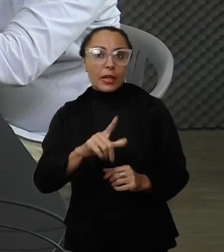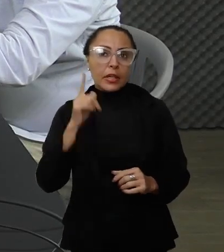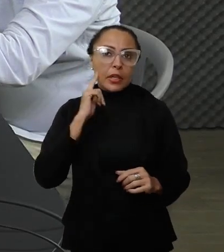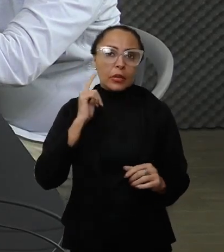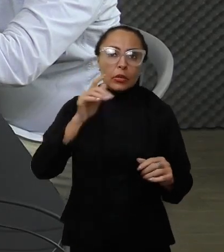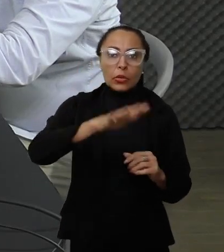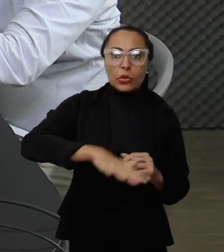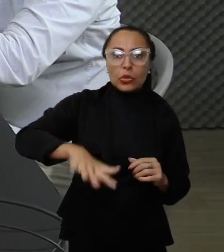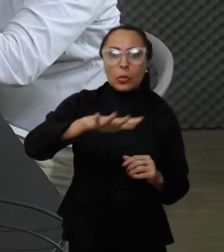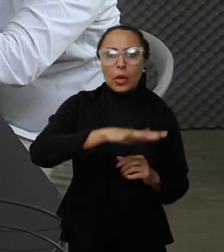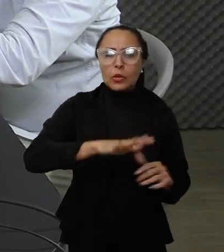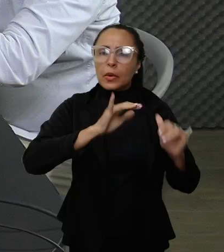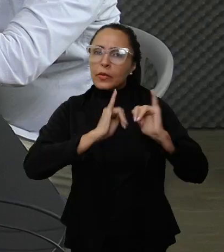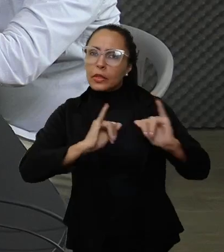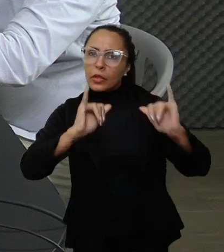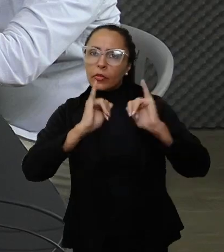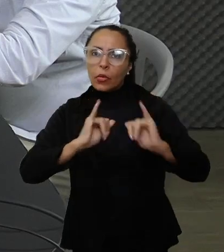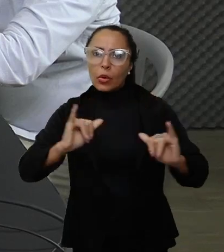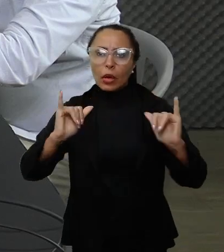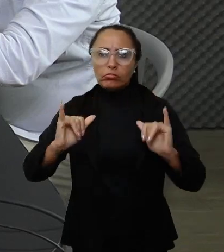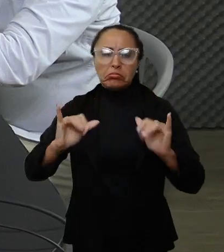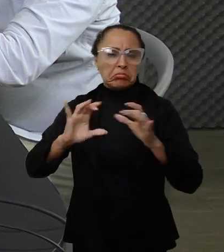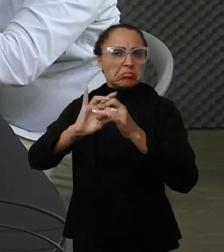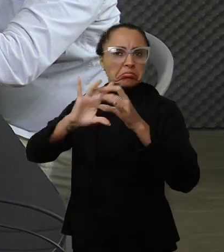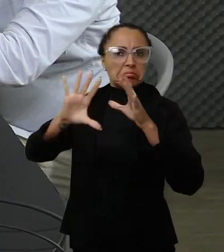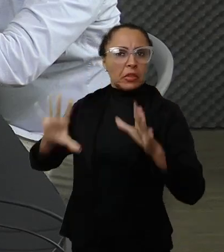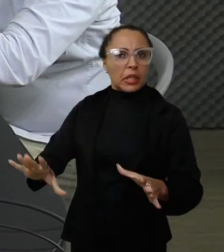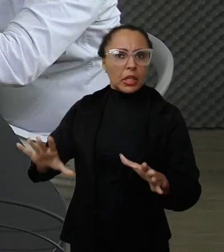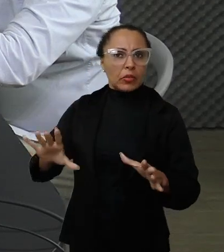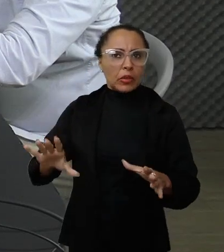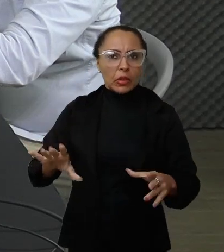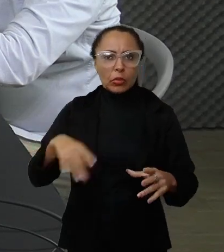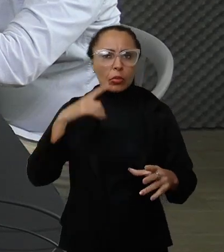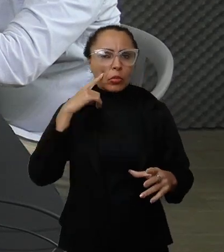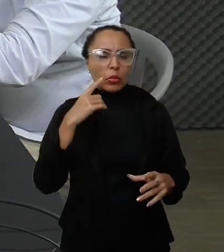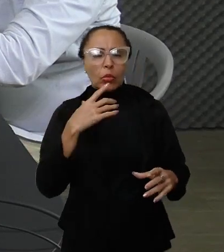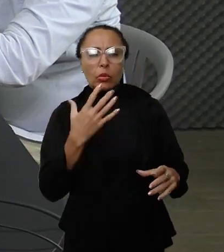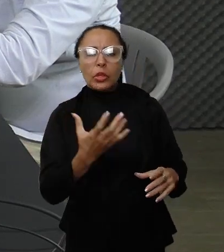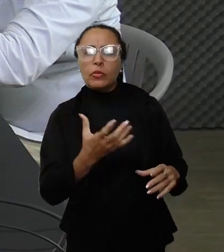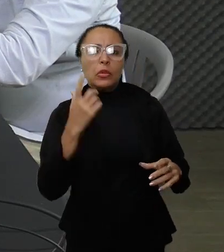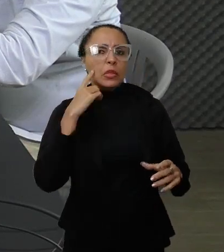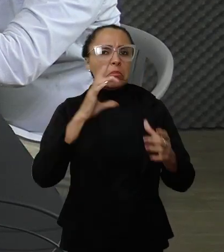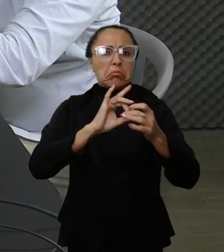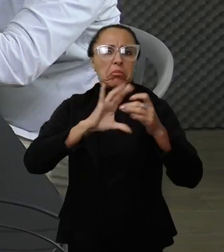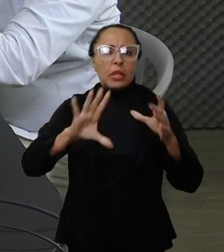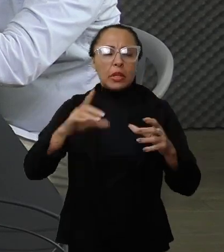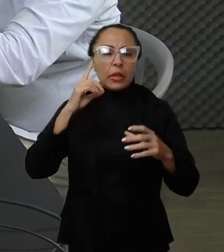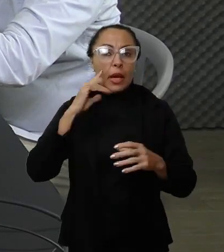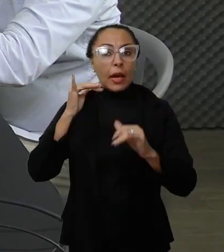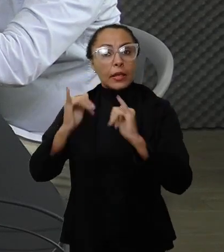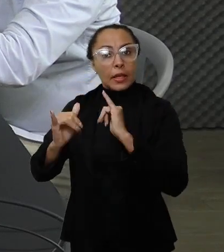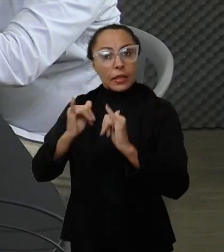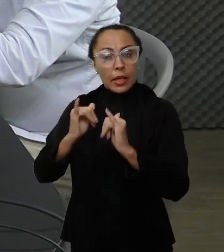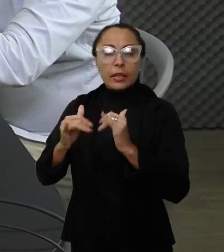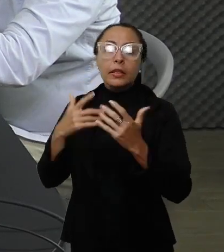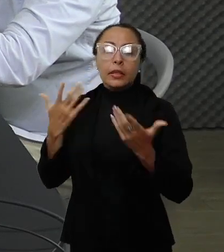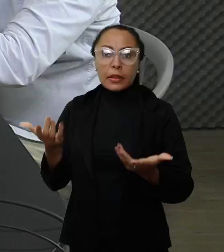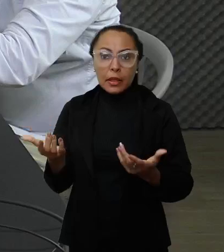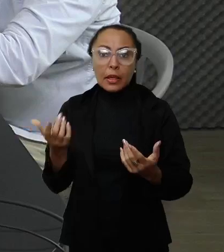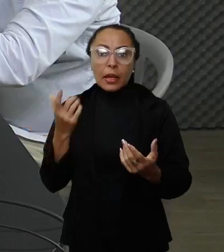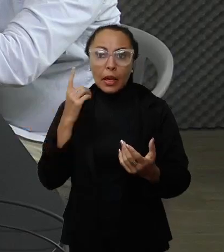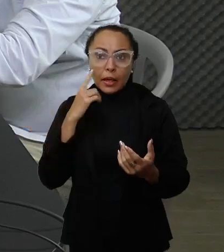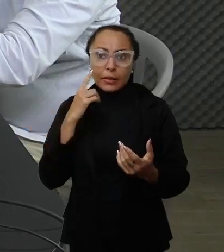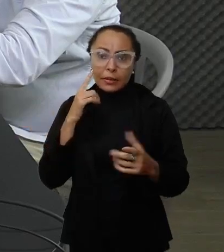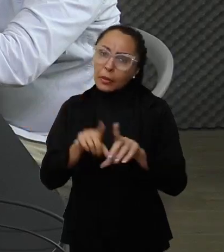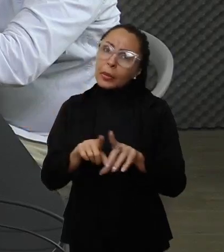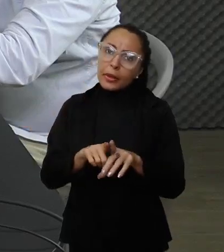para você divulgar o que você quiser, né? A sua programação. A internet é uma licença, né? sim. A internet é um canal